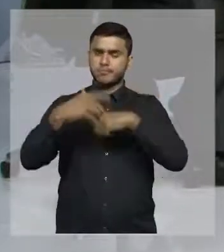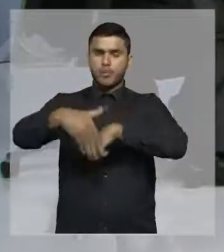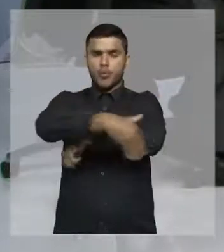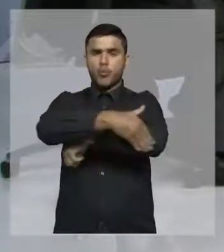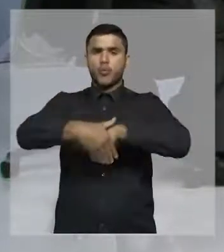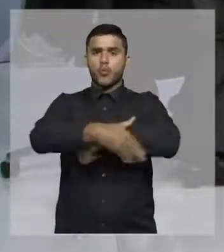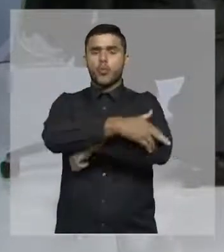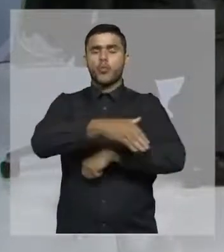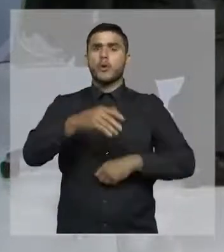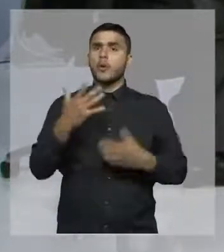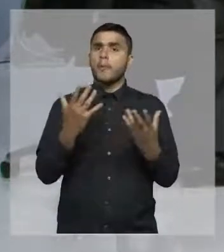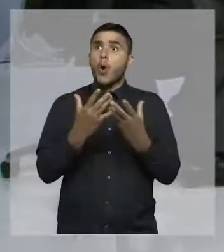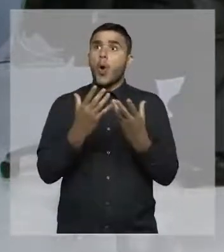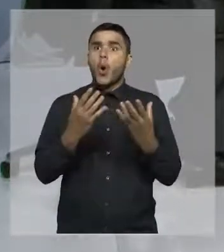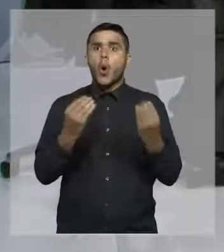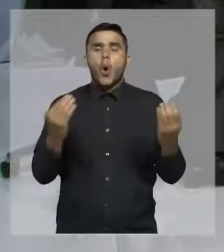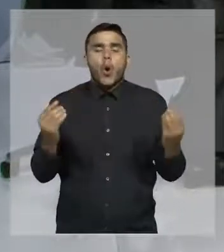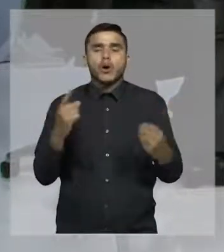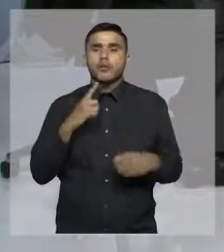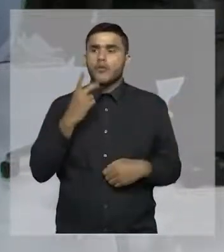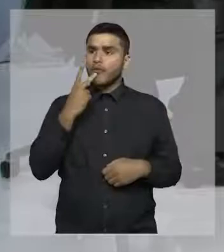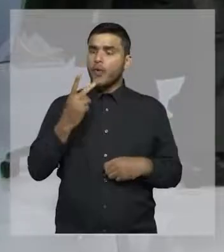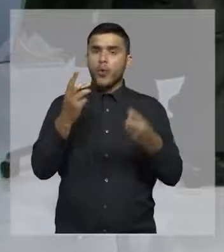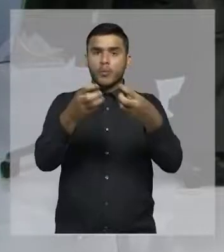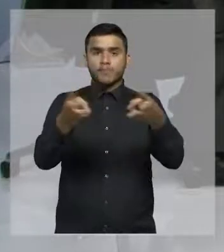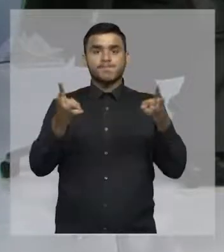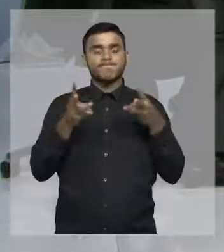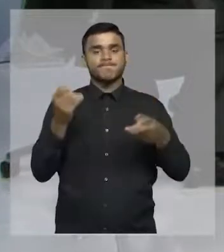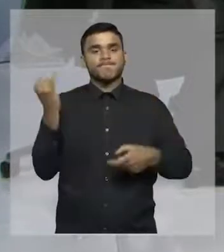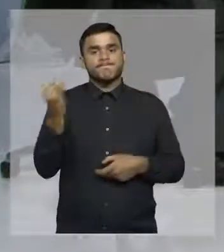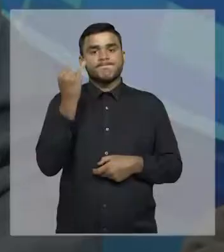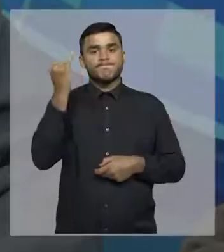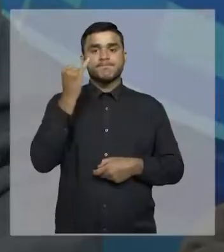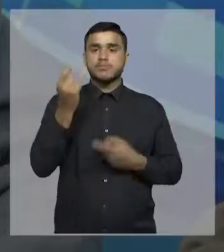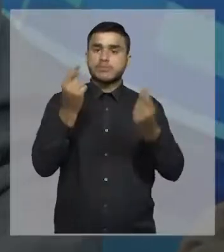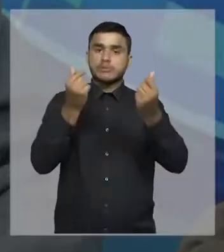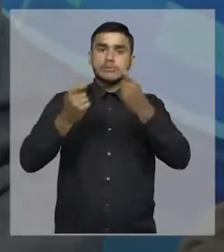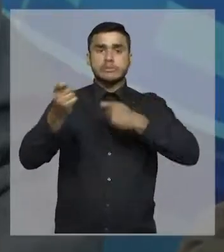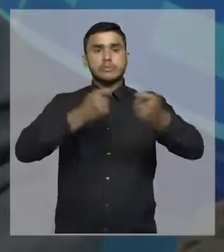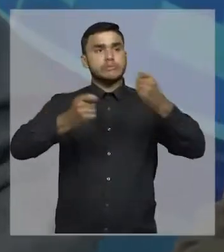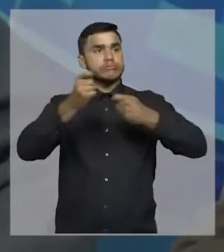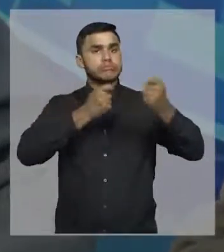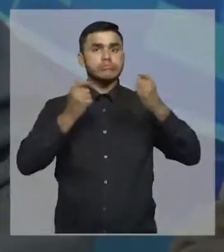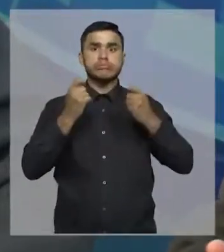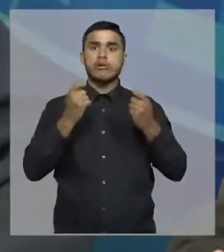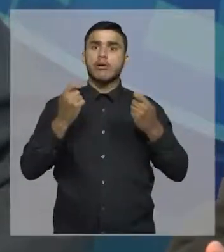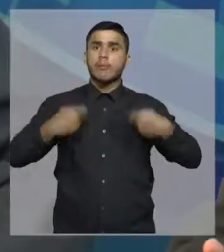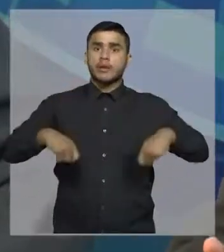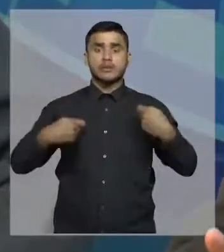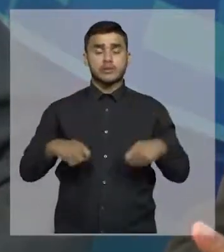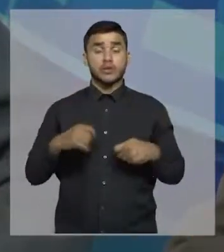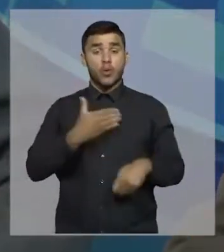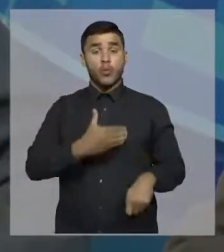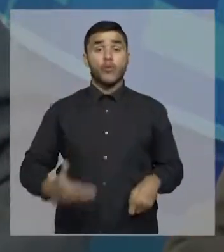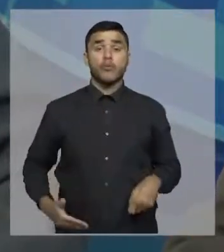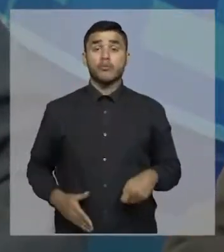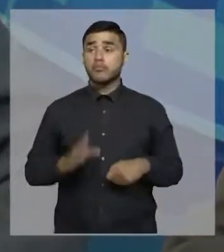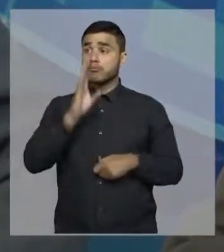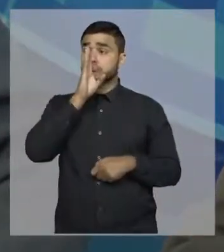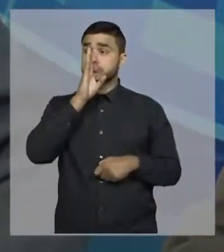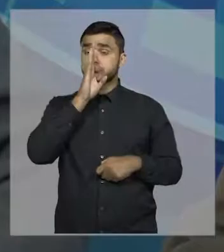assume uma importância vital para a economia, um governo paralisado,